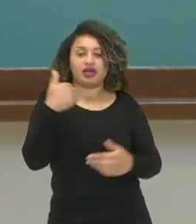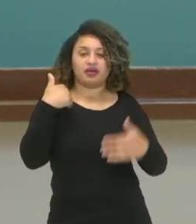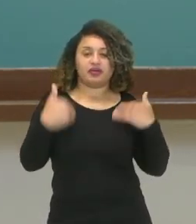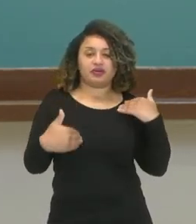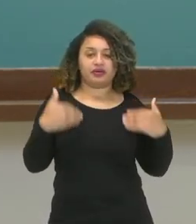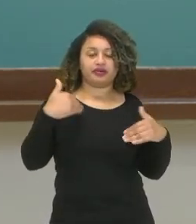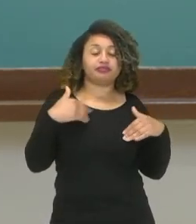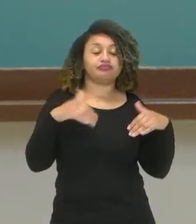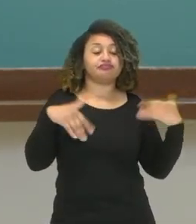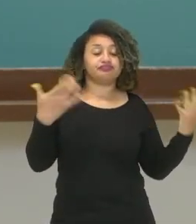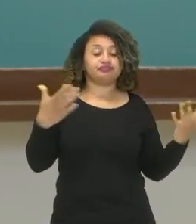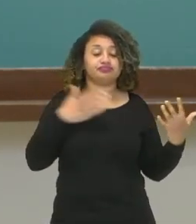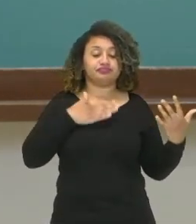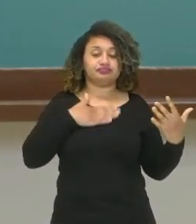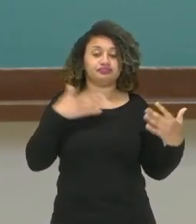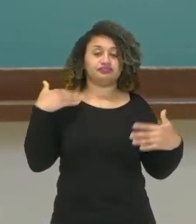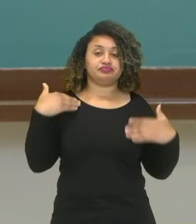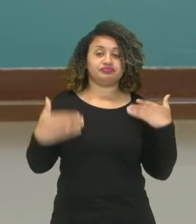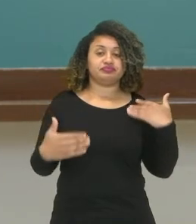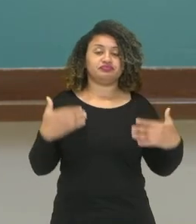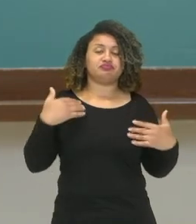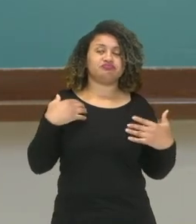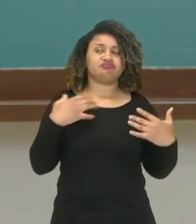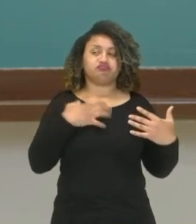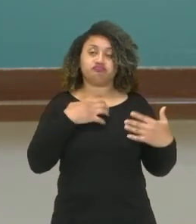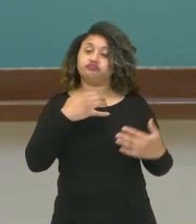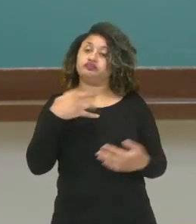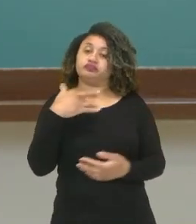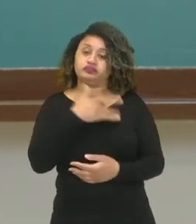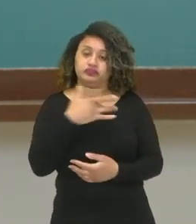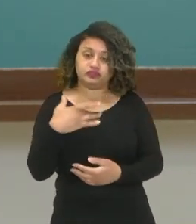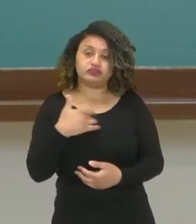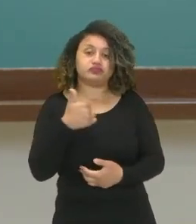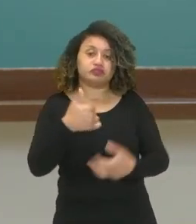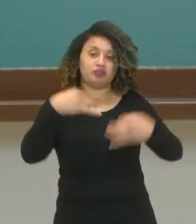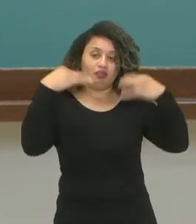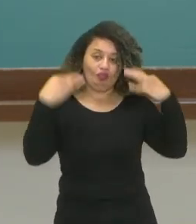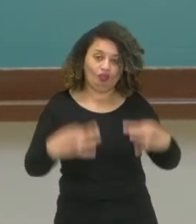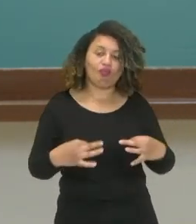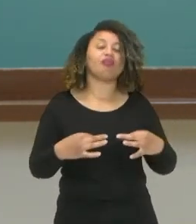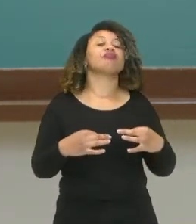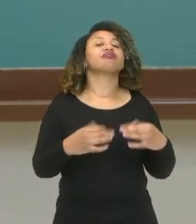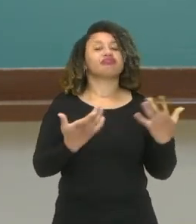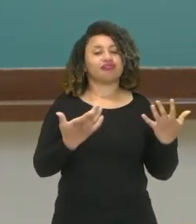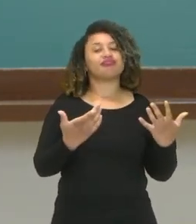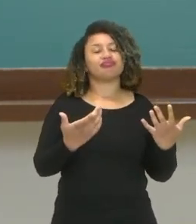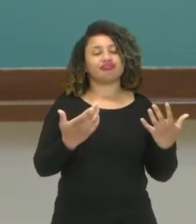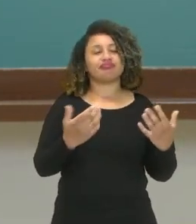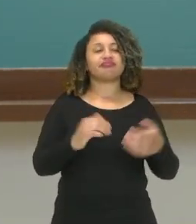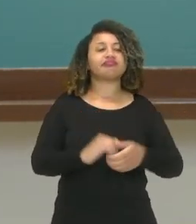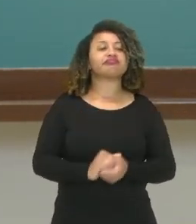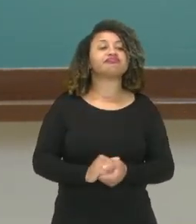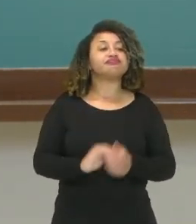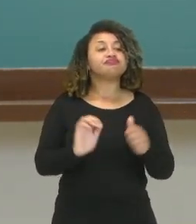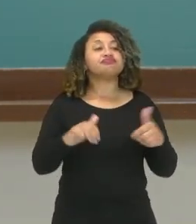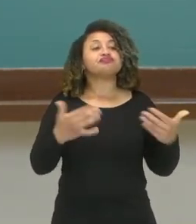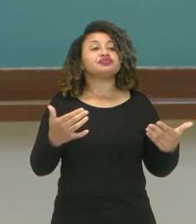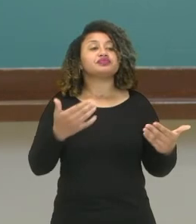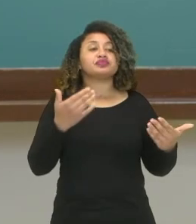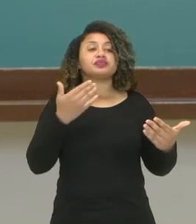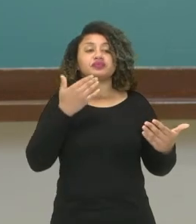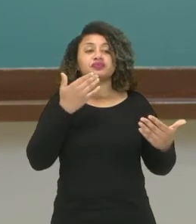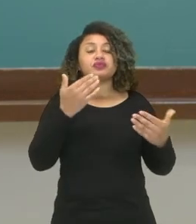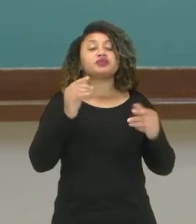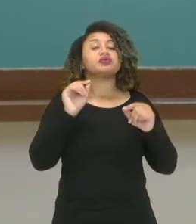Então, se o meu corpo está com saúde, está perfeito, é um bem-estar. E aí, o que, que ele